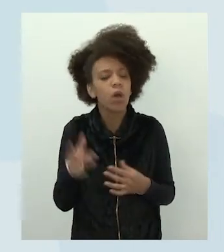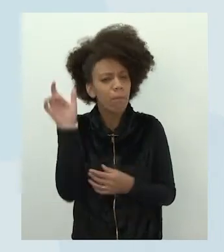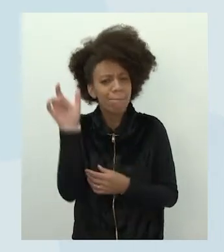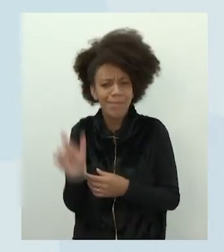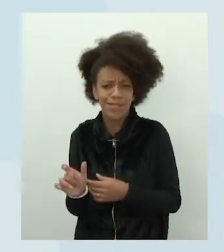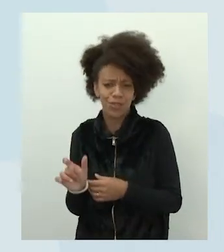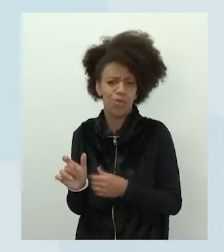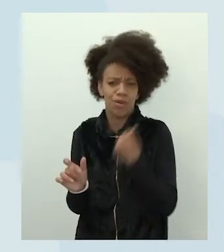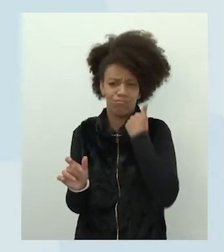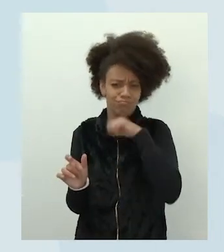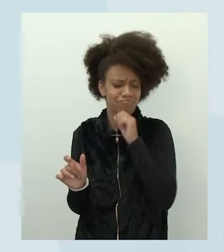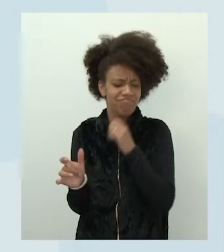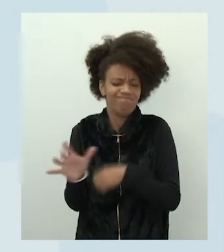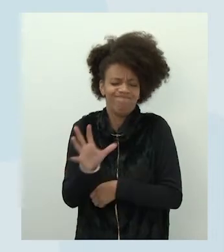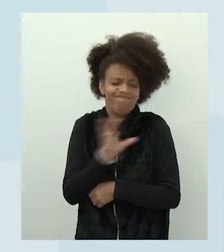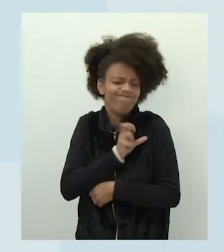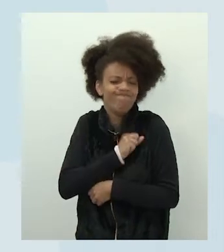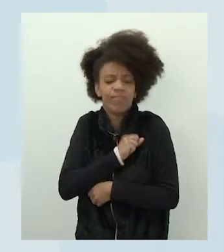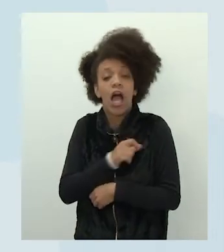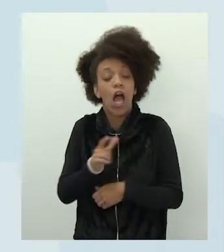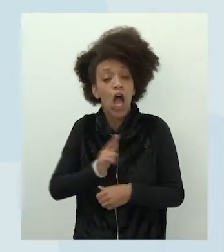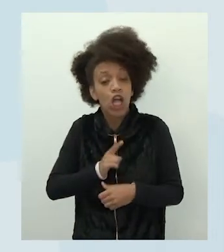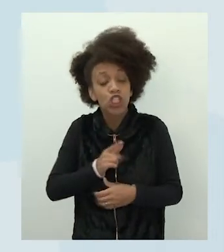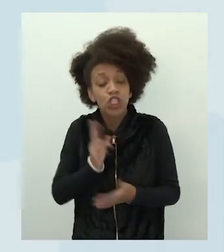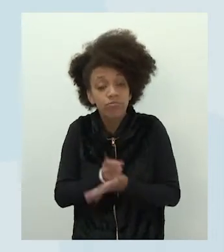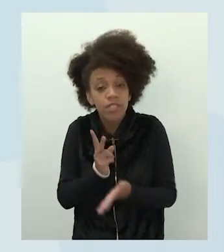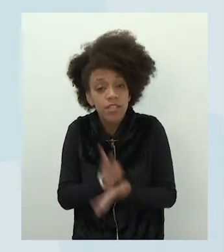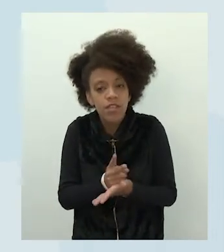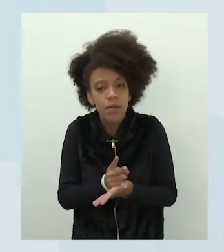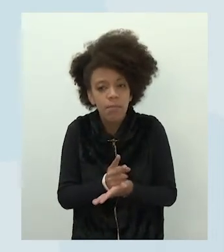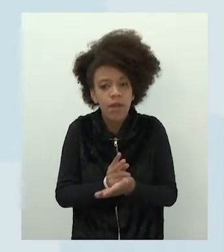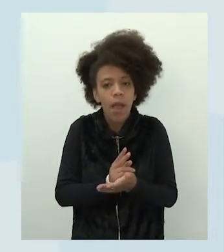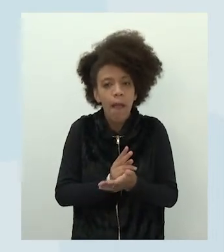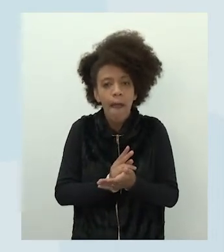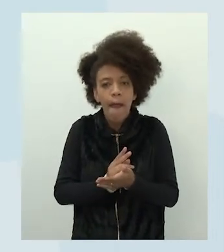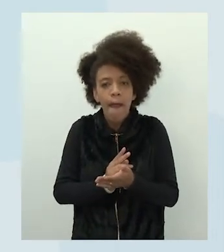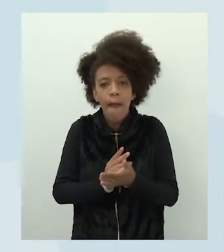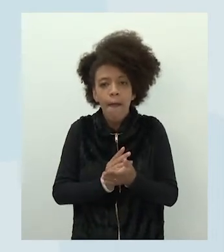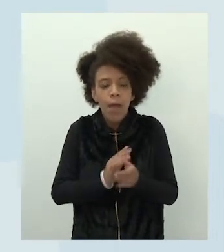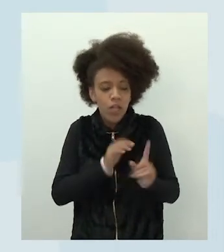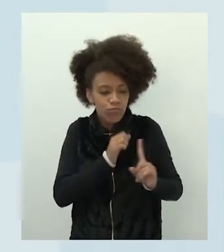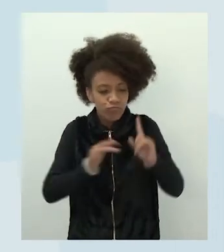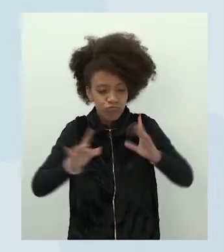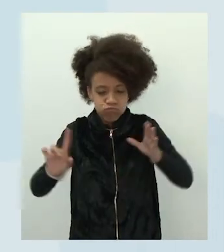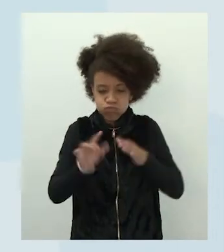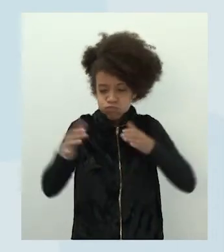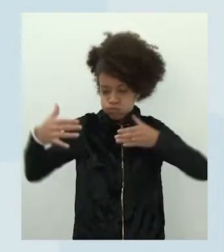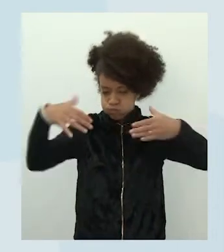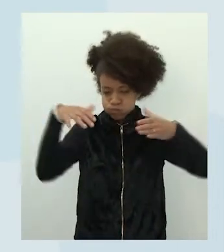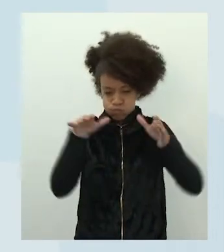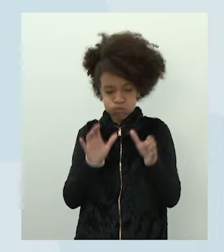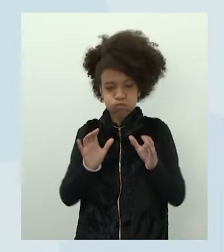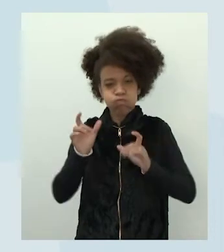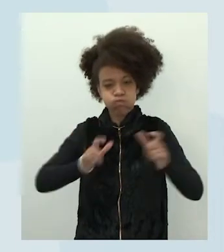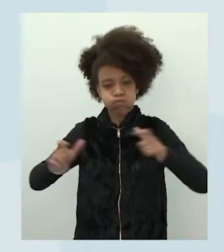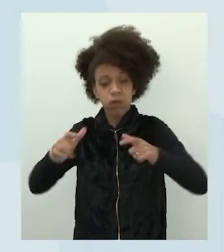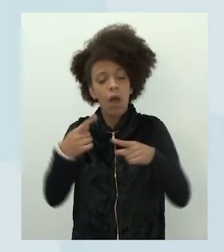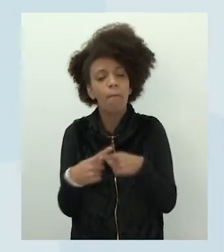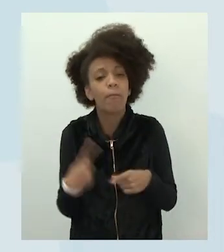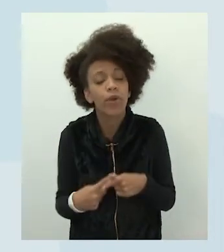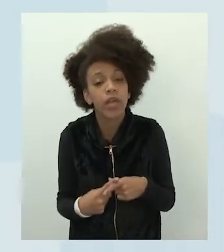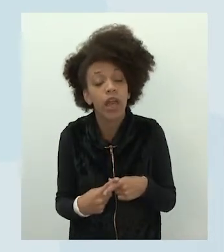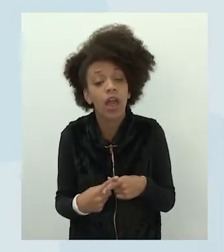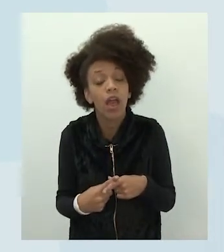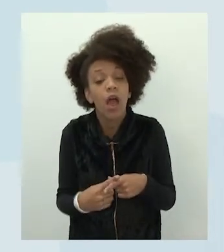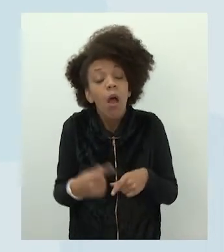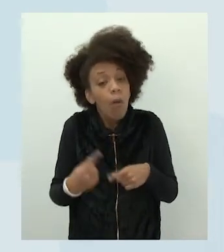pessoa amorosa, que tinha sempre muitas pessoas em volta dela. E por que ela tinha muitas pessoas?